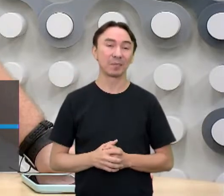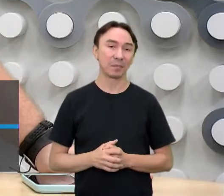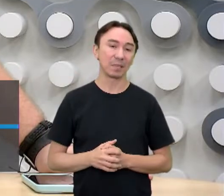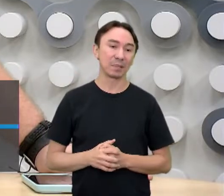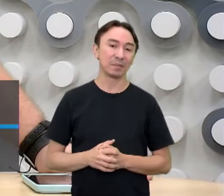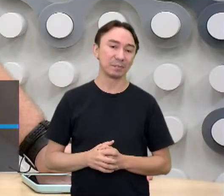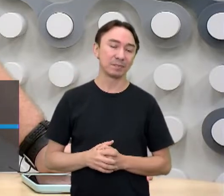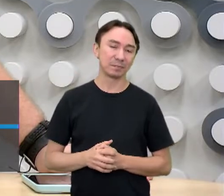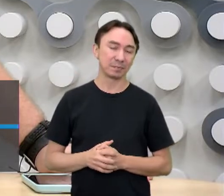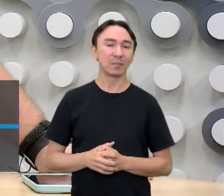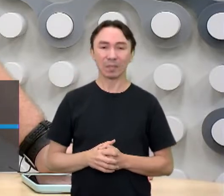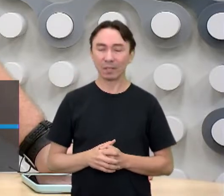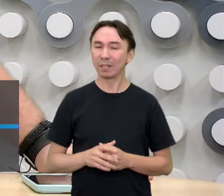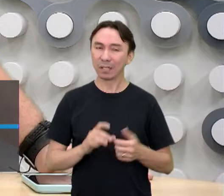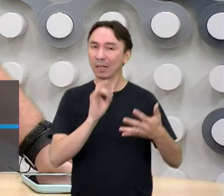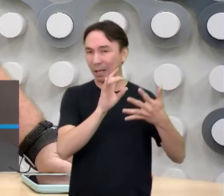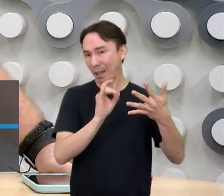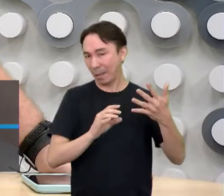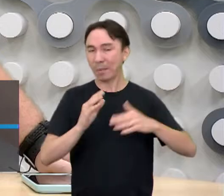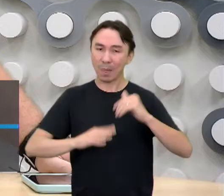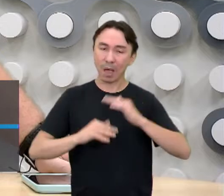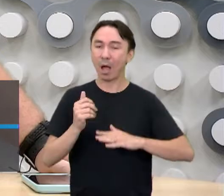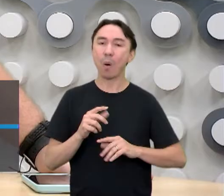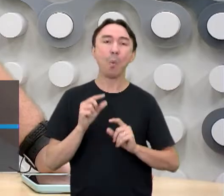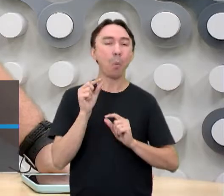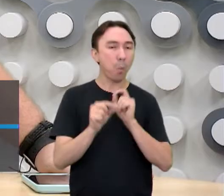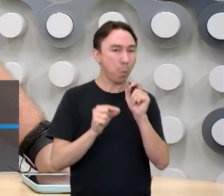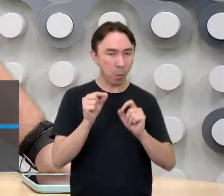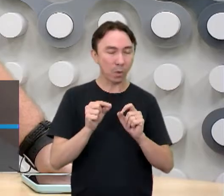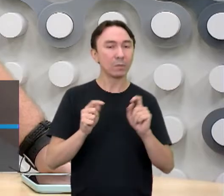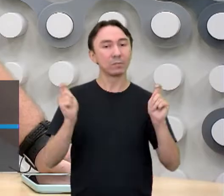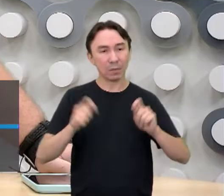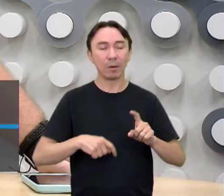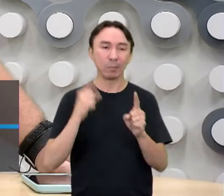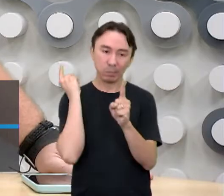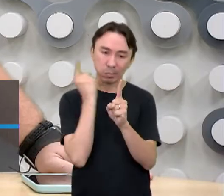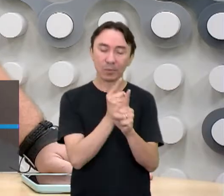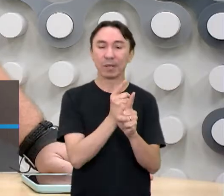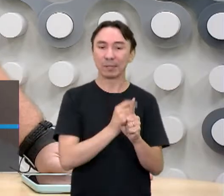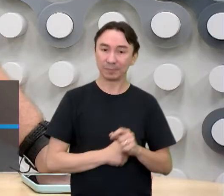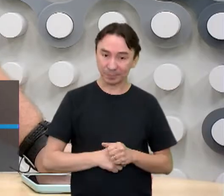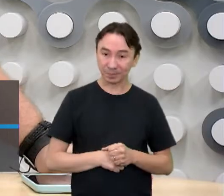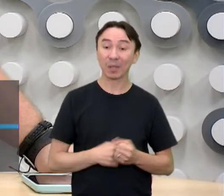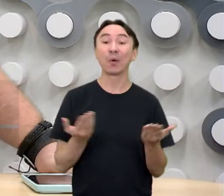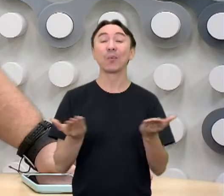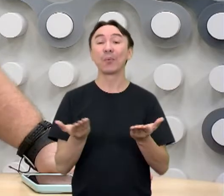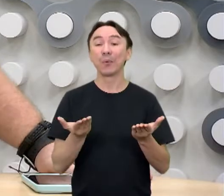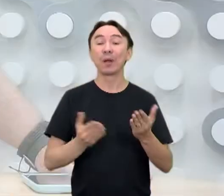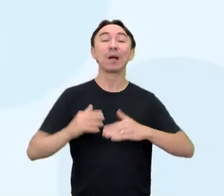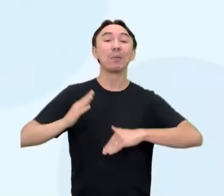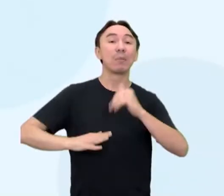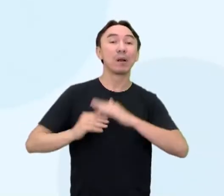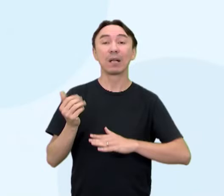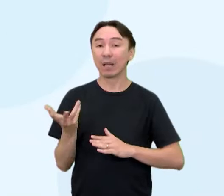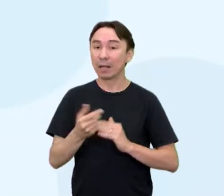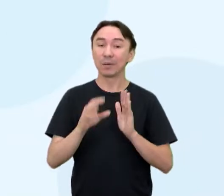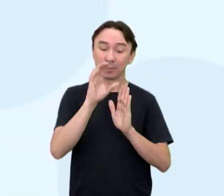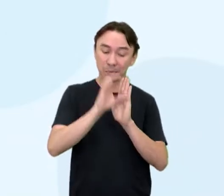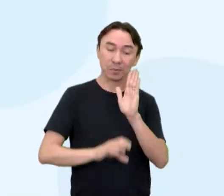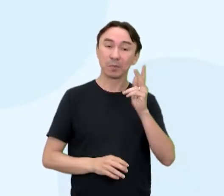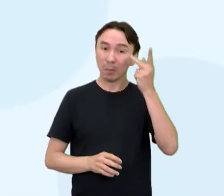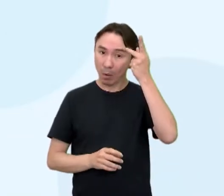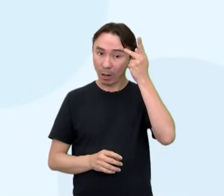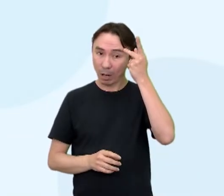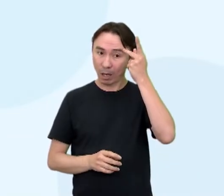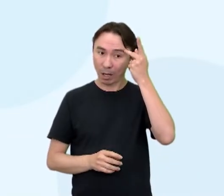de o que caracteriza cada uma dessas habilidades. Vamos lá para a habilidade do currículo paulista, tá aí na tela